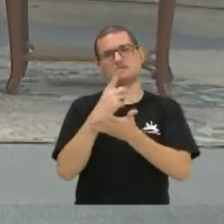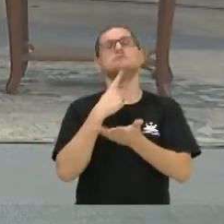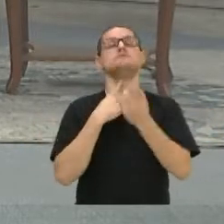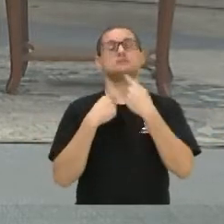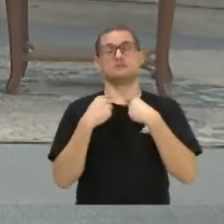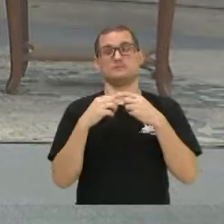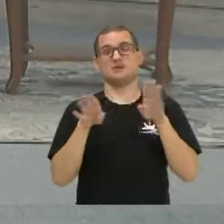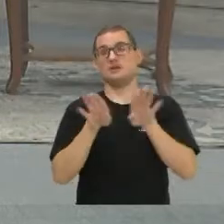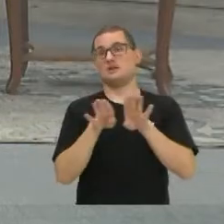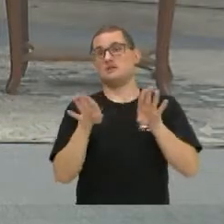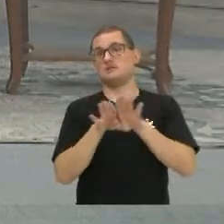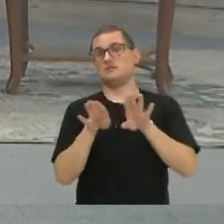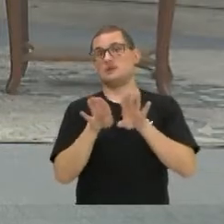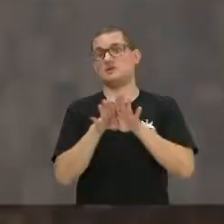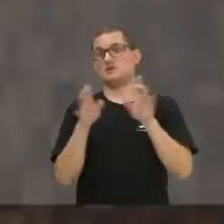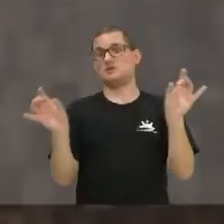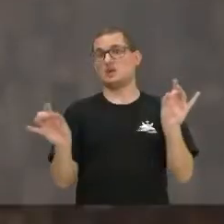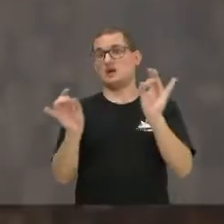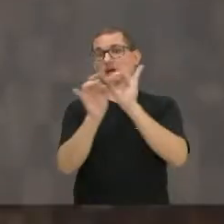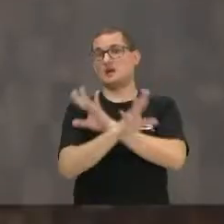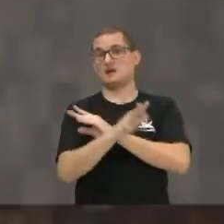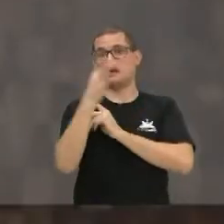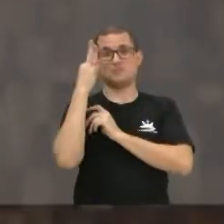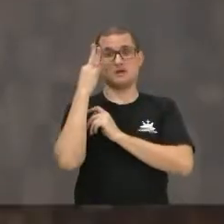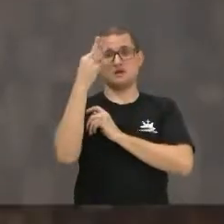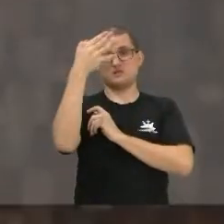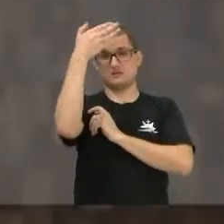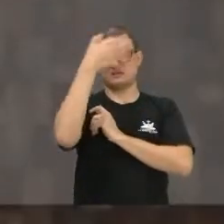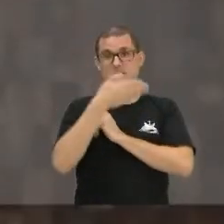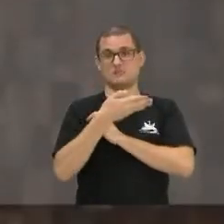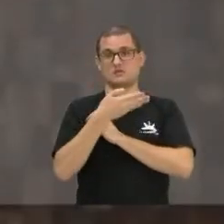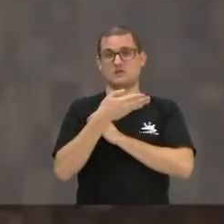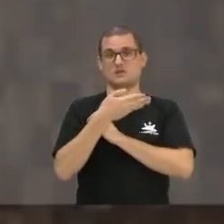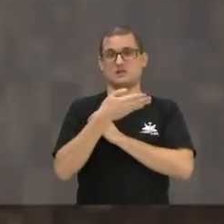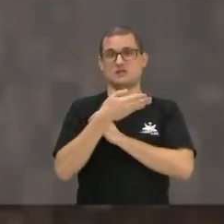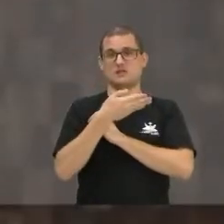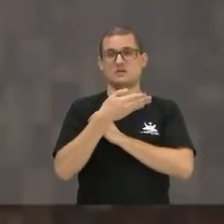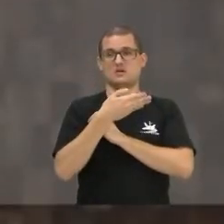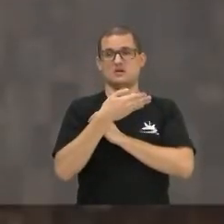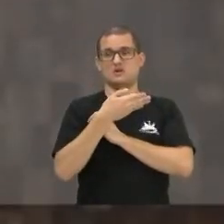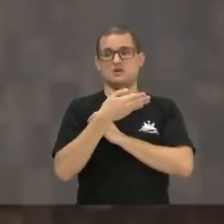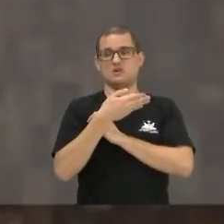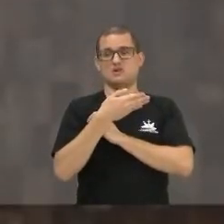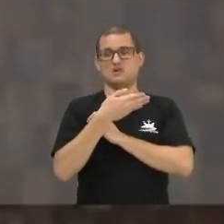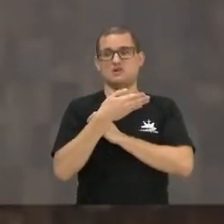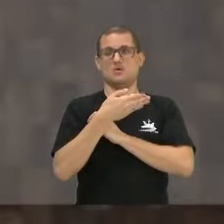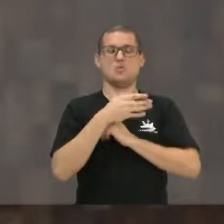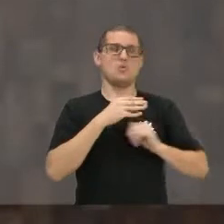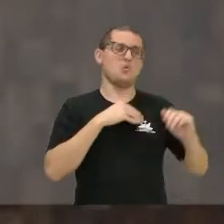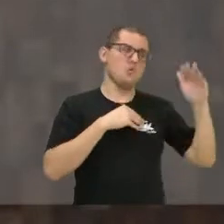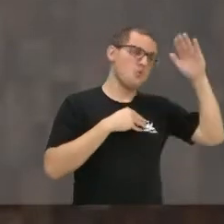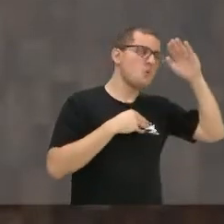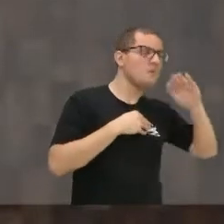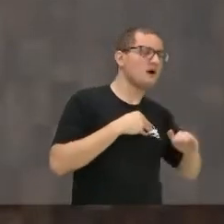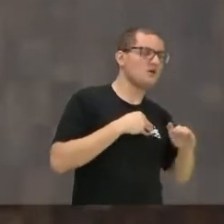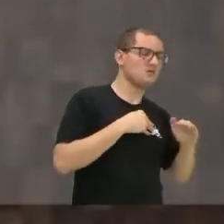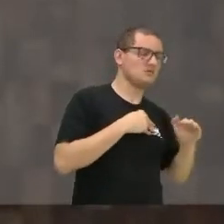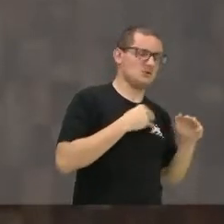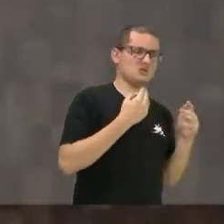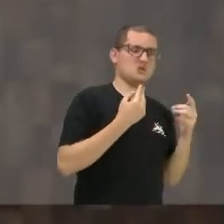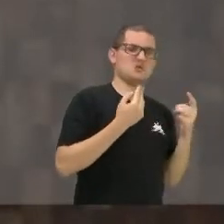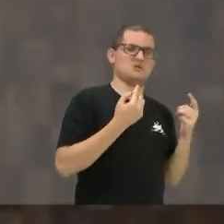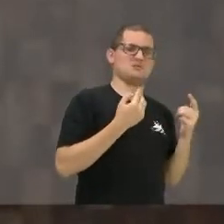quando terminarem seu testemunho a besta que sobe o abismo combaterá contra elas